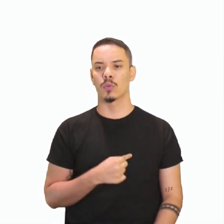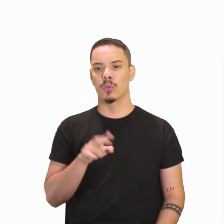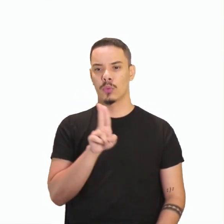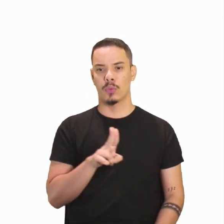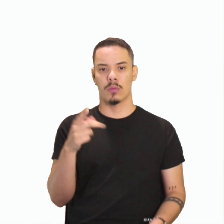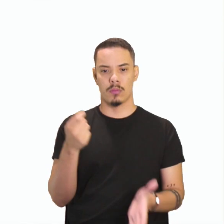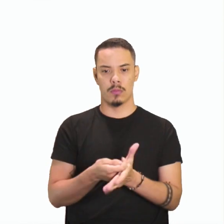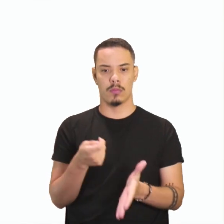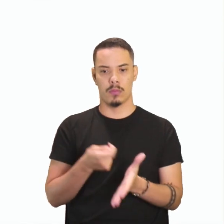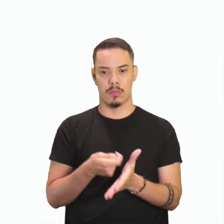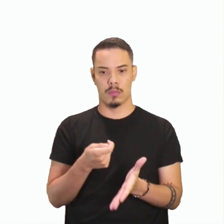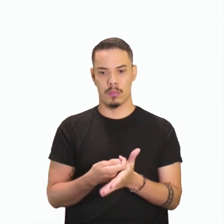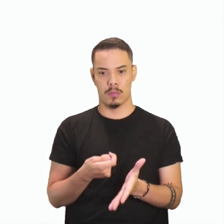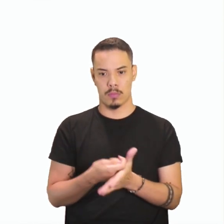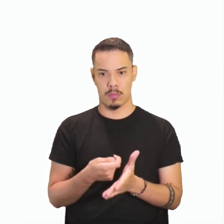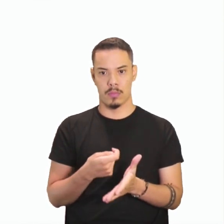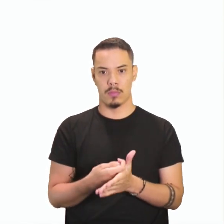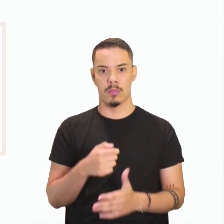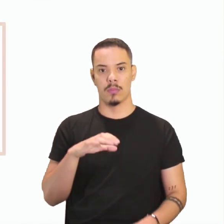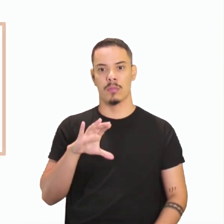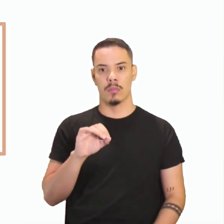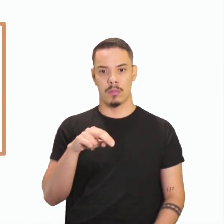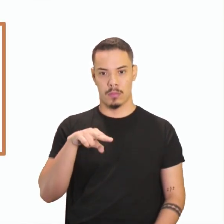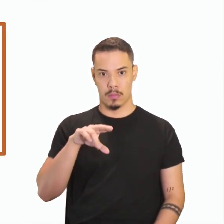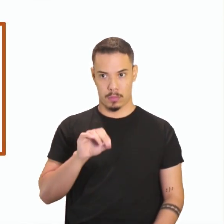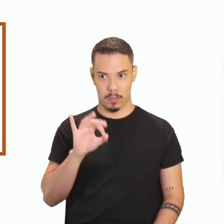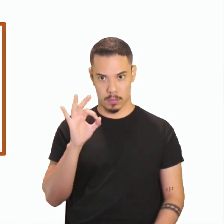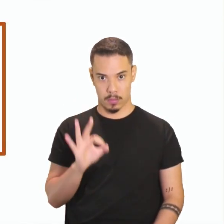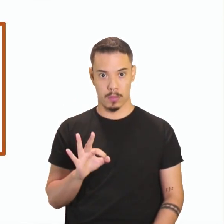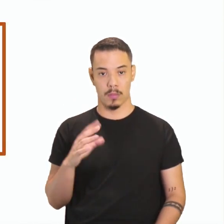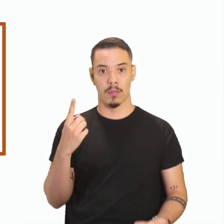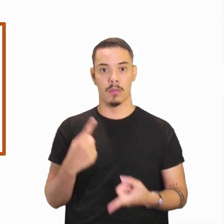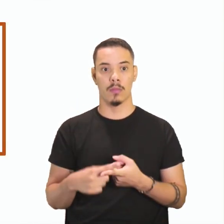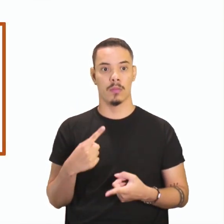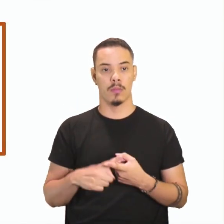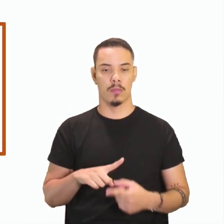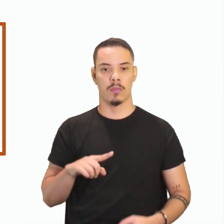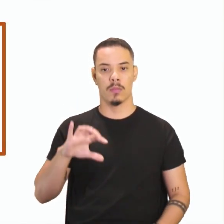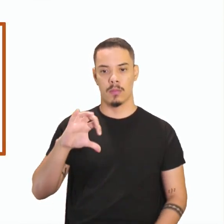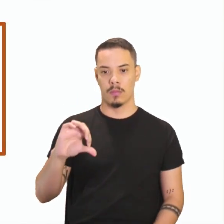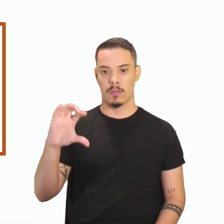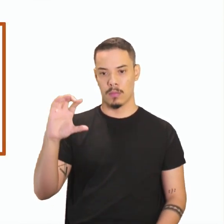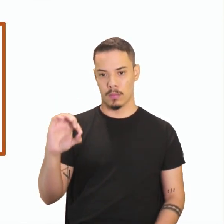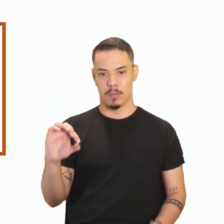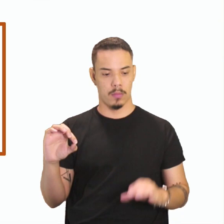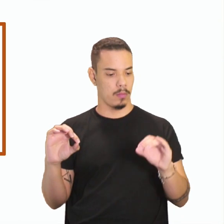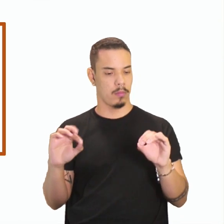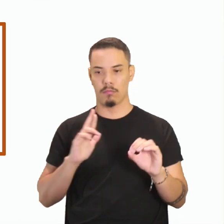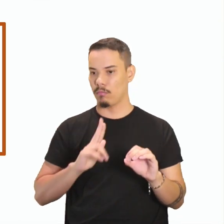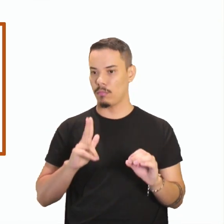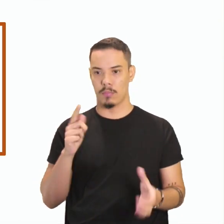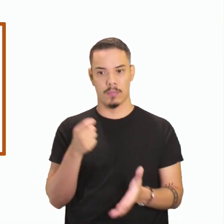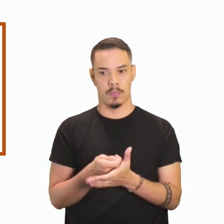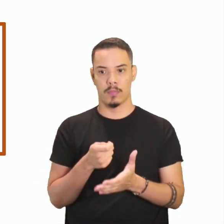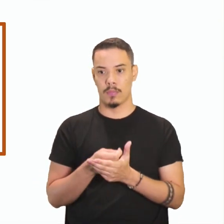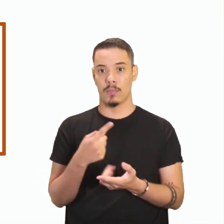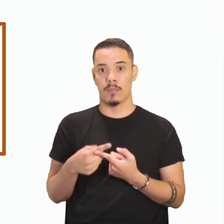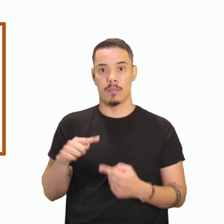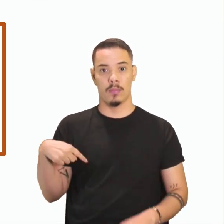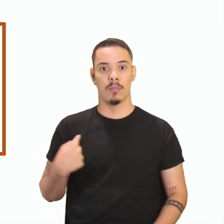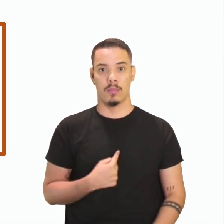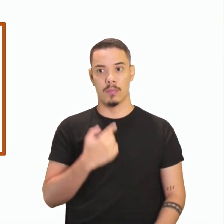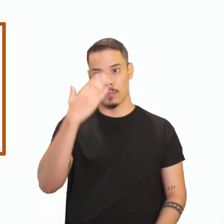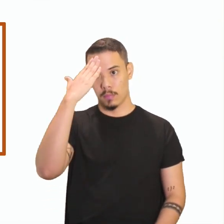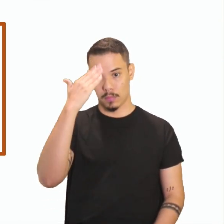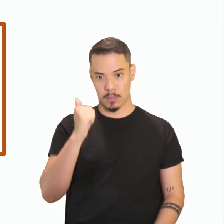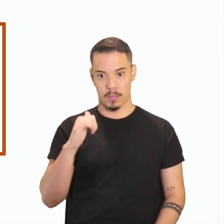utiliza o cosseno, exatamente. É obrigatório, ok? Né? Porque o 90 e o 0 não é obrigatório, porque nós sabemos que